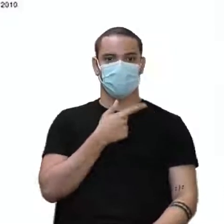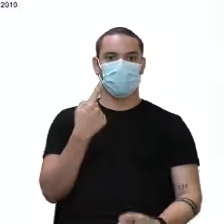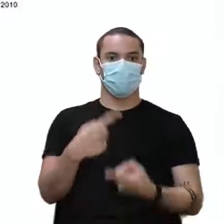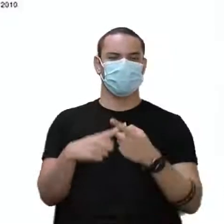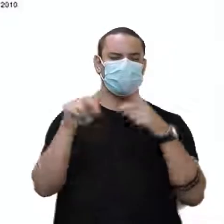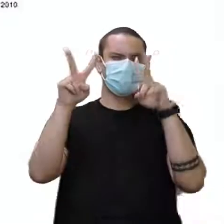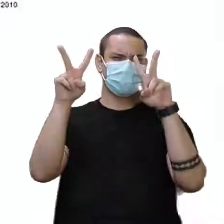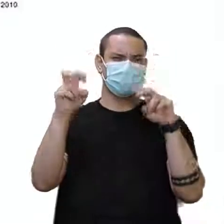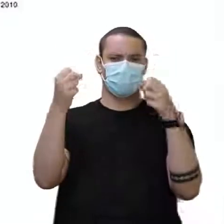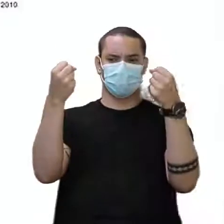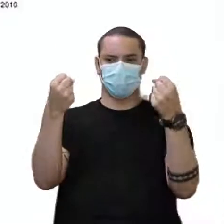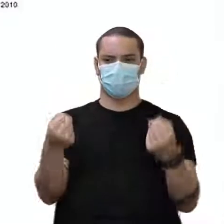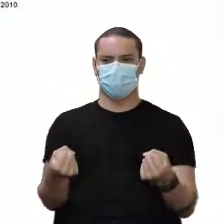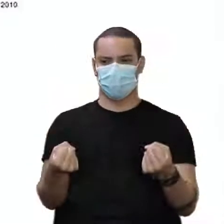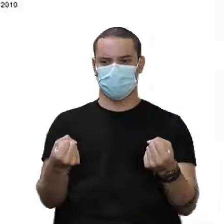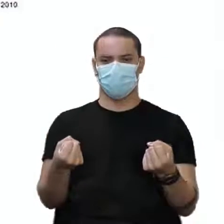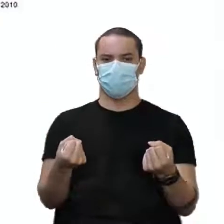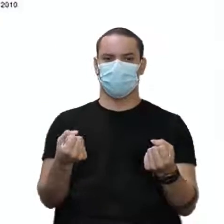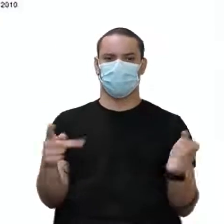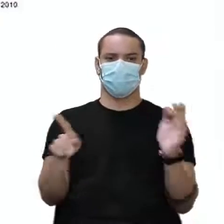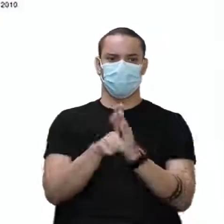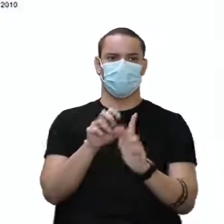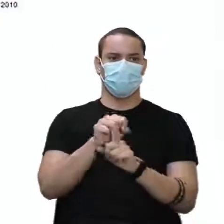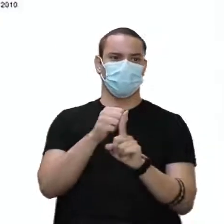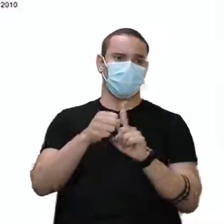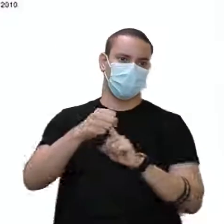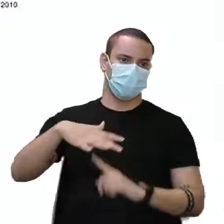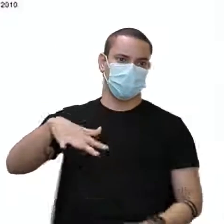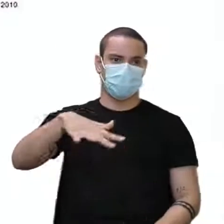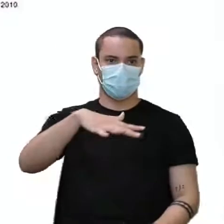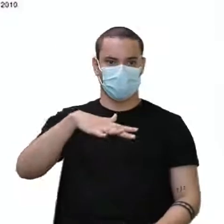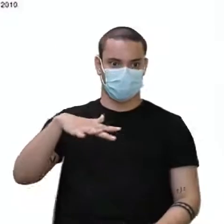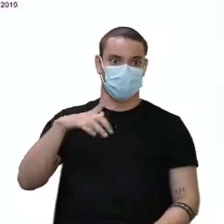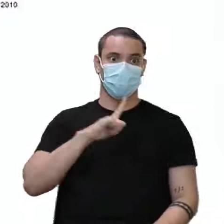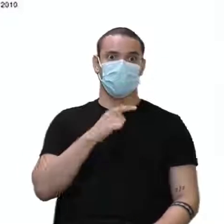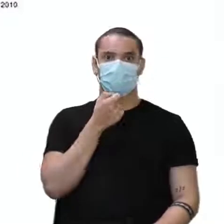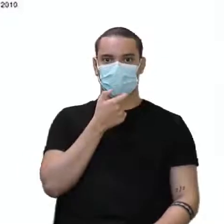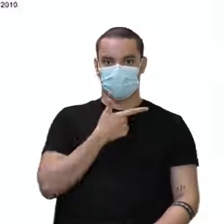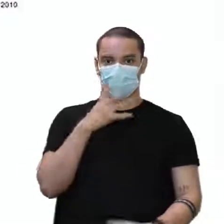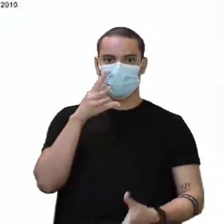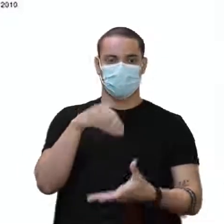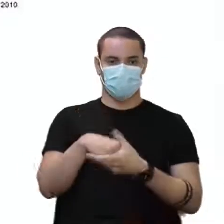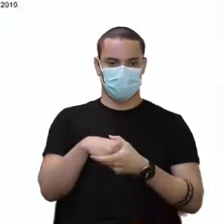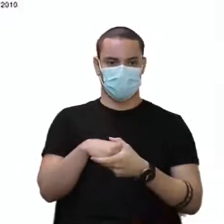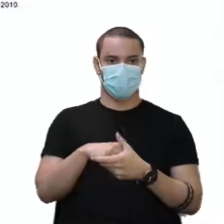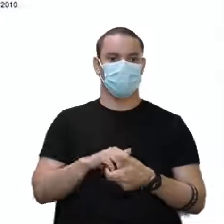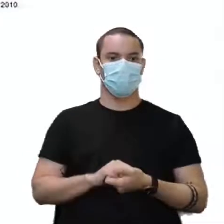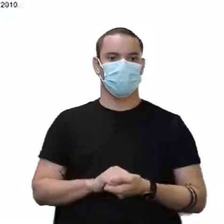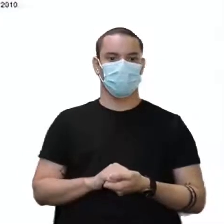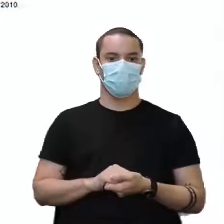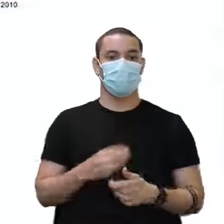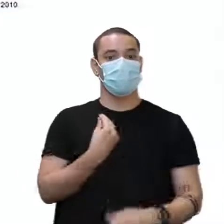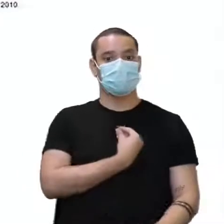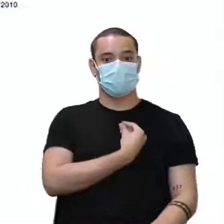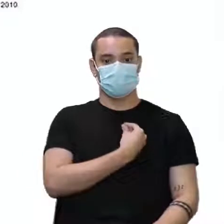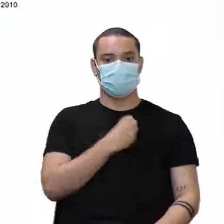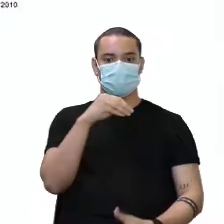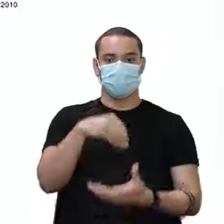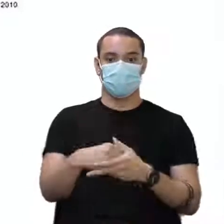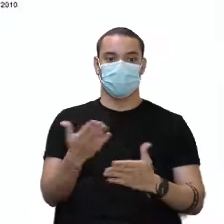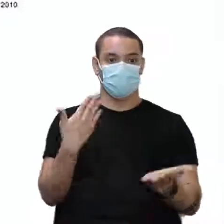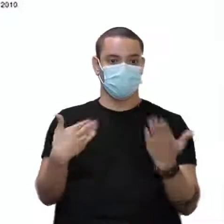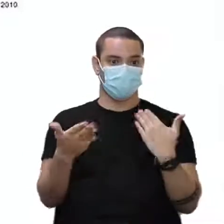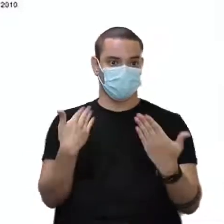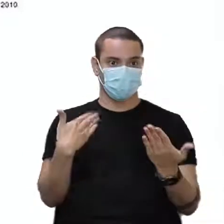temas pesados, né? De questões sociais, às vezes ela pode tratar com um certo humor. A presença desse efeito no diálogo